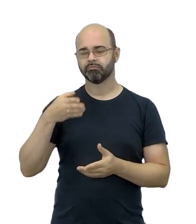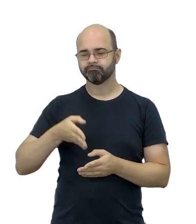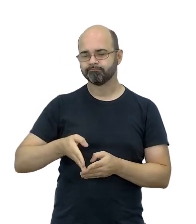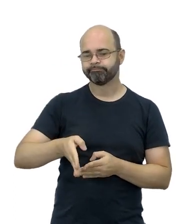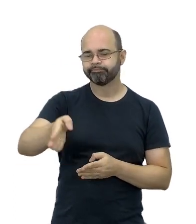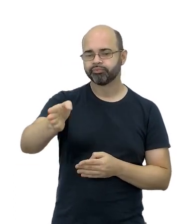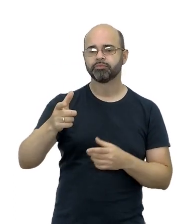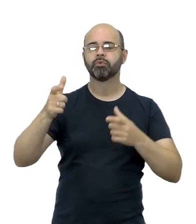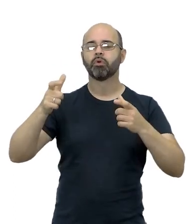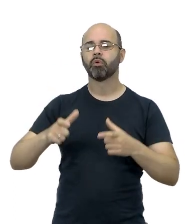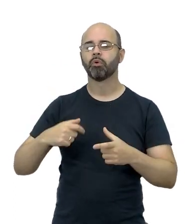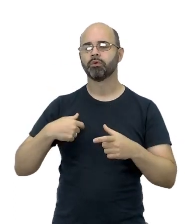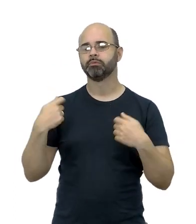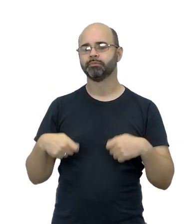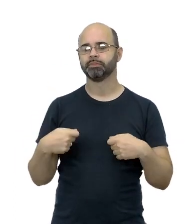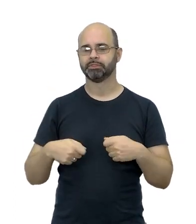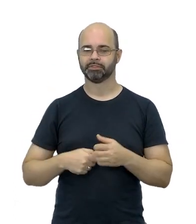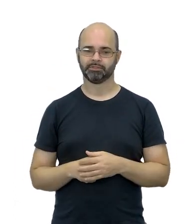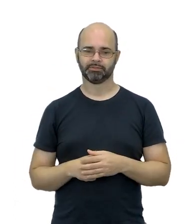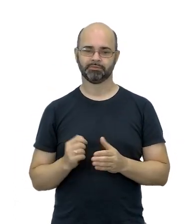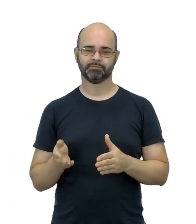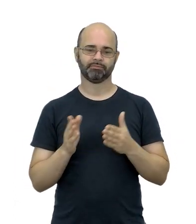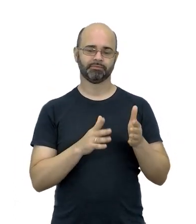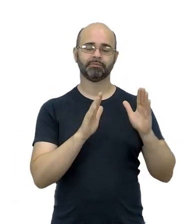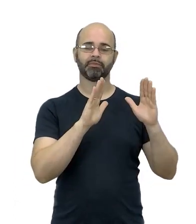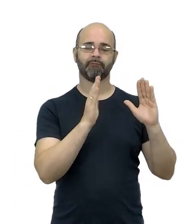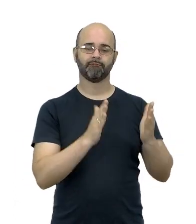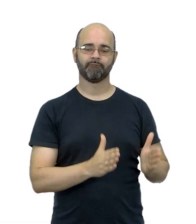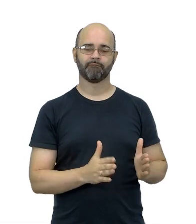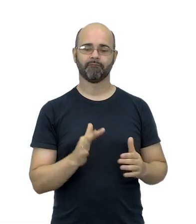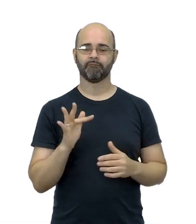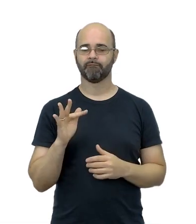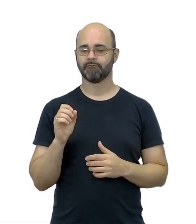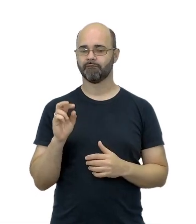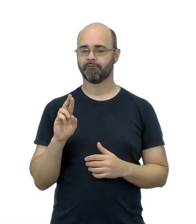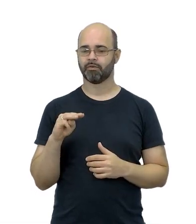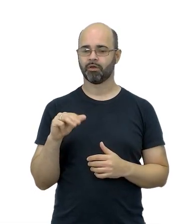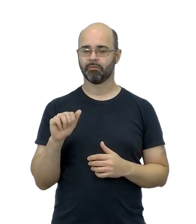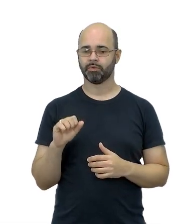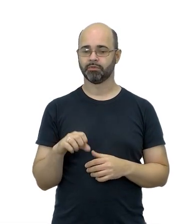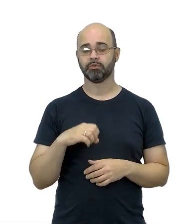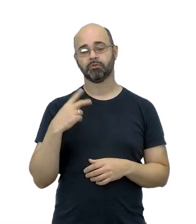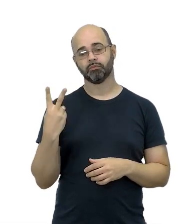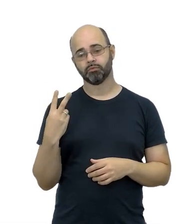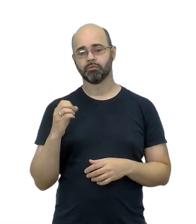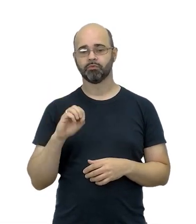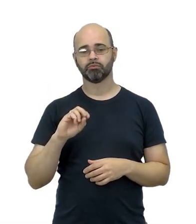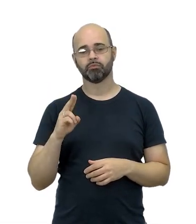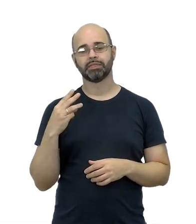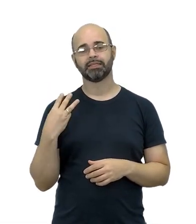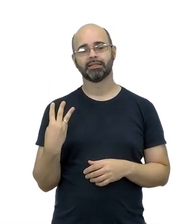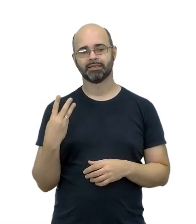preciso ter. E a questão das formas, que são as formas bi ou tridimensionais.